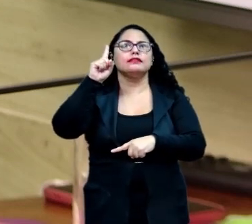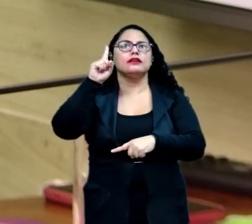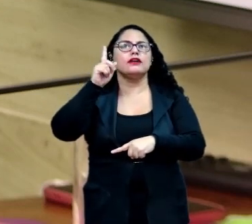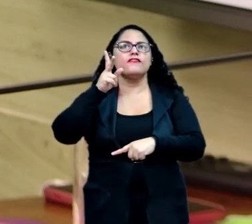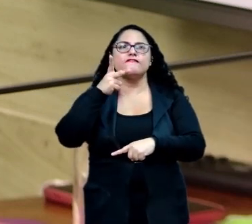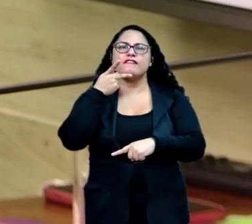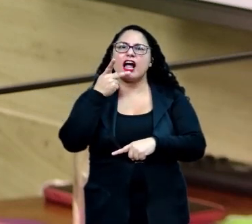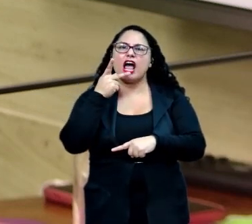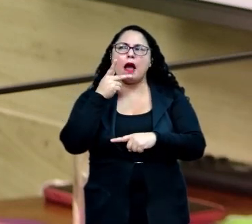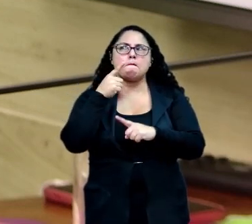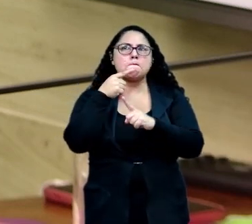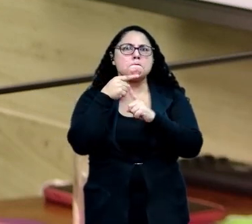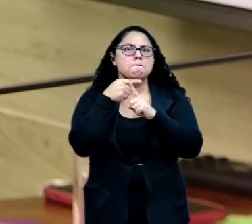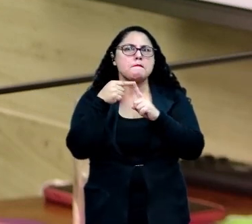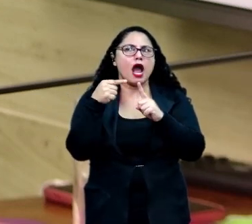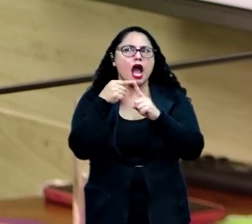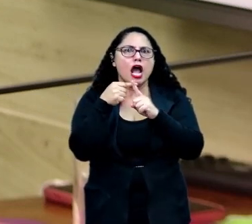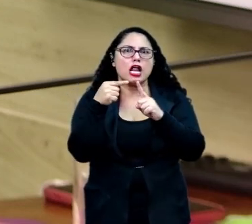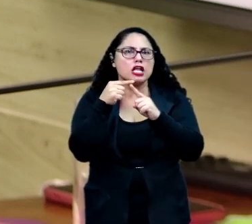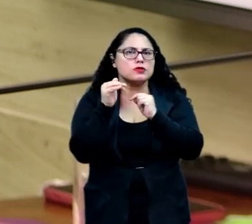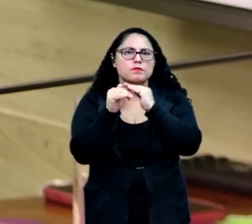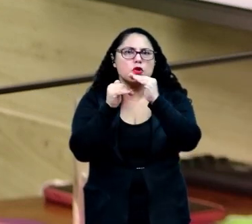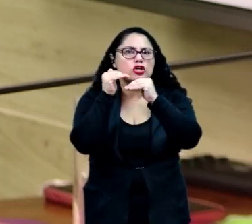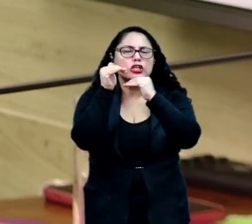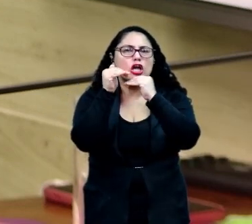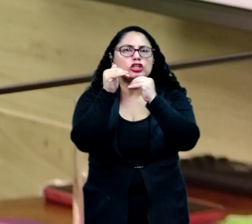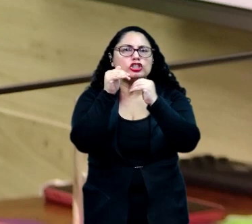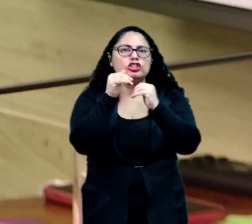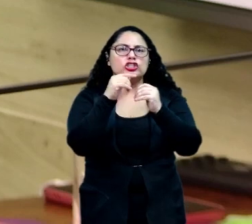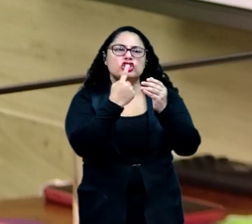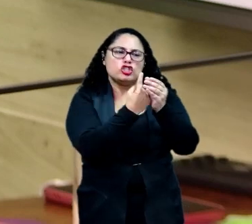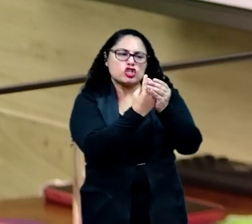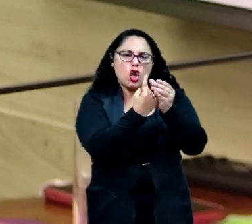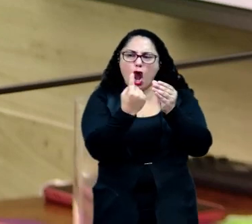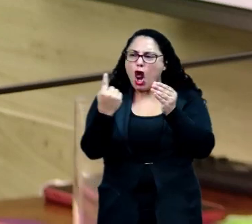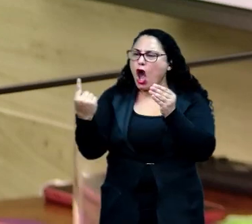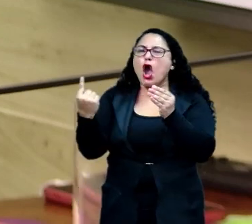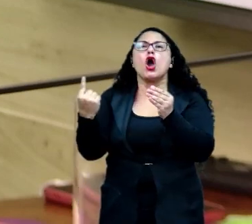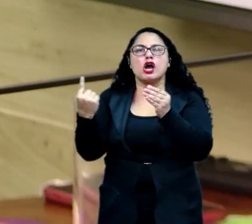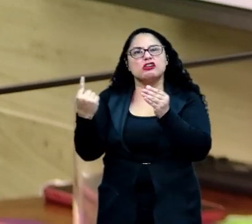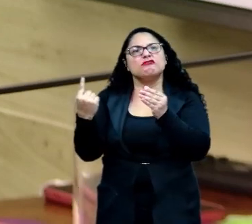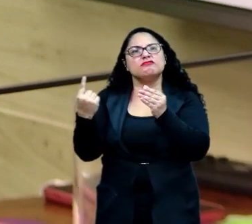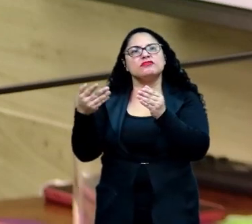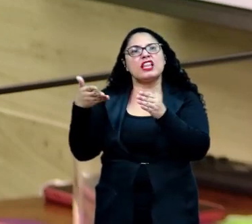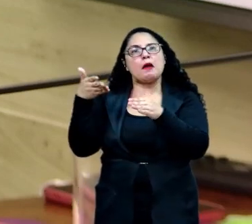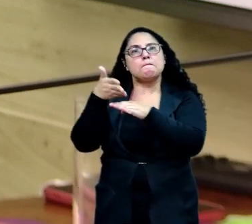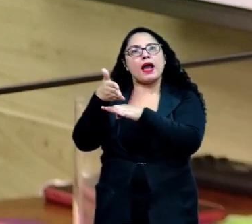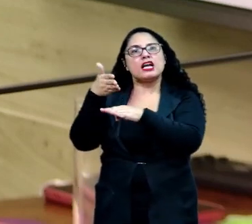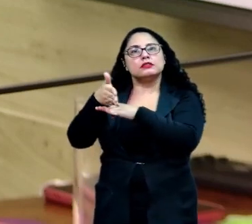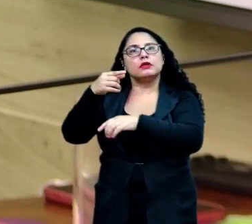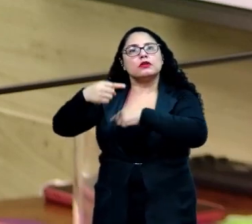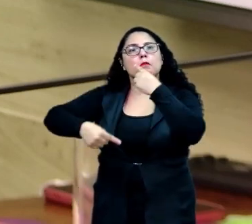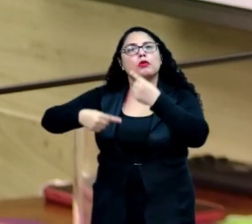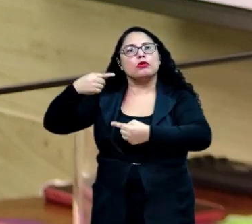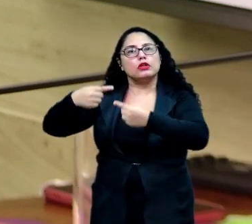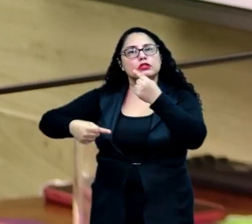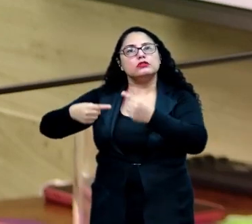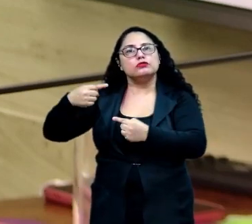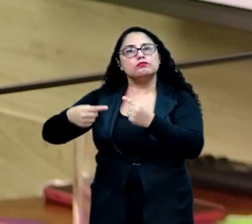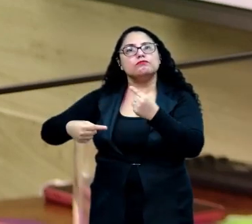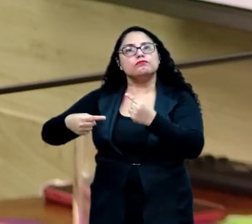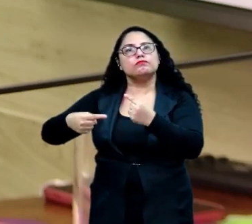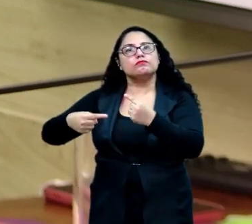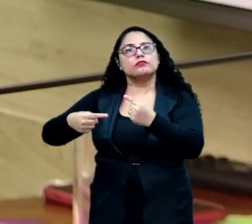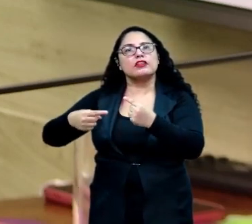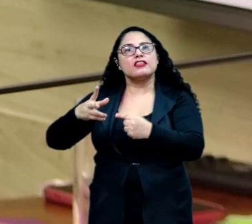nem vou dizer parcialmente, a esse processo de exclusão da participação política,